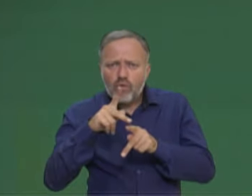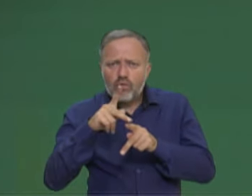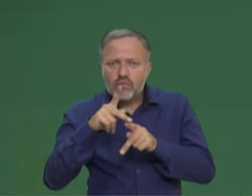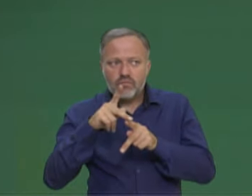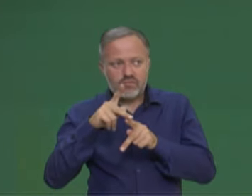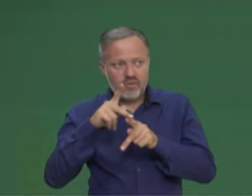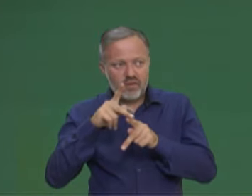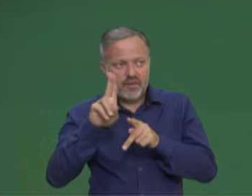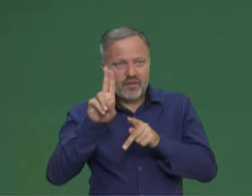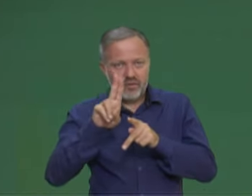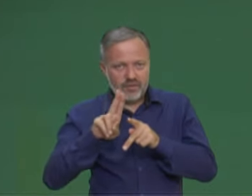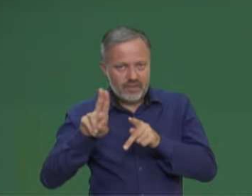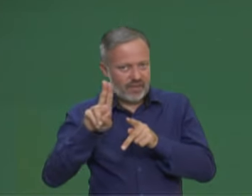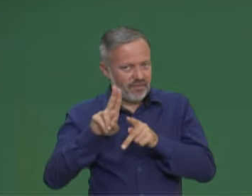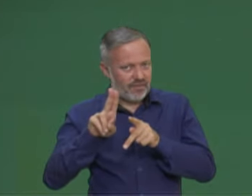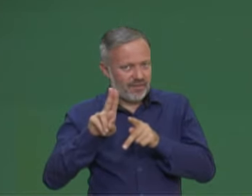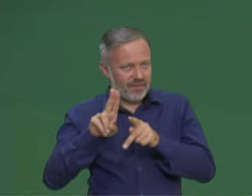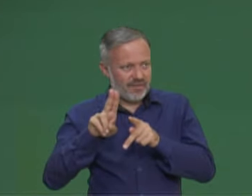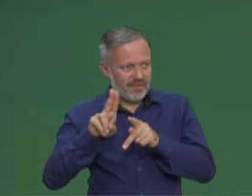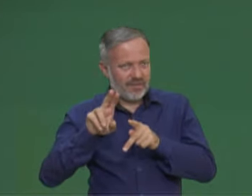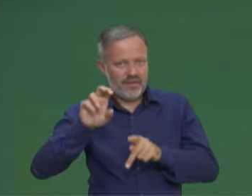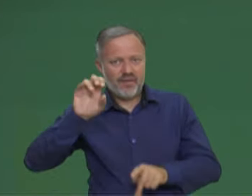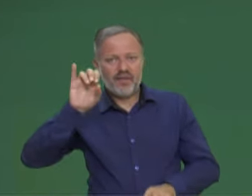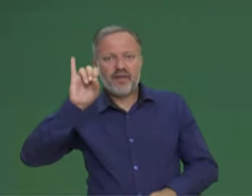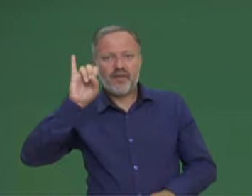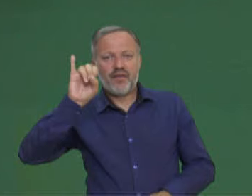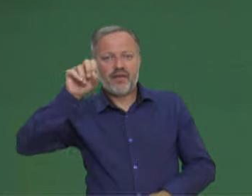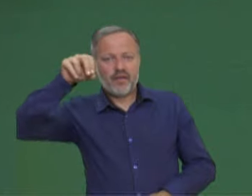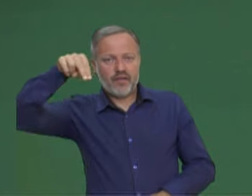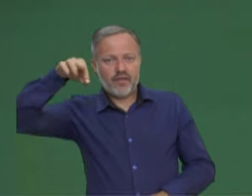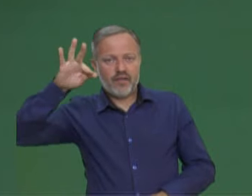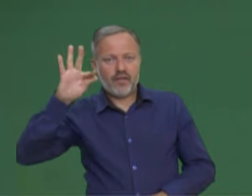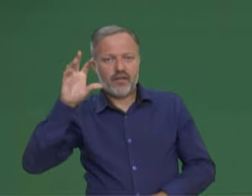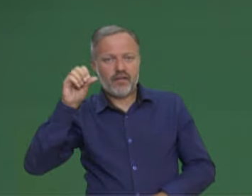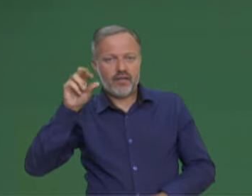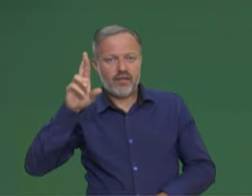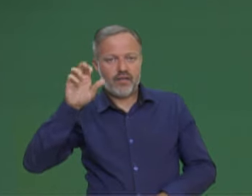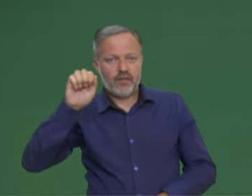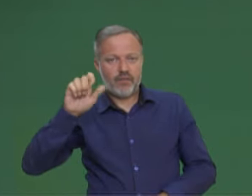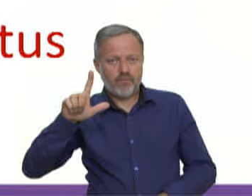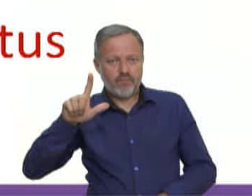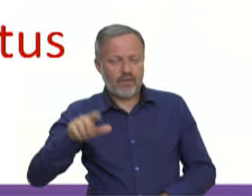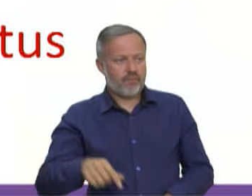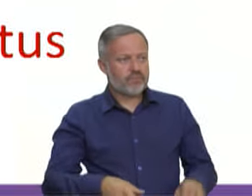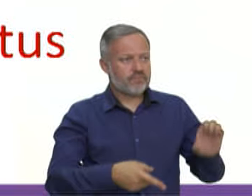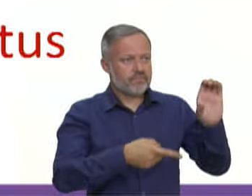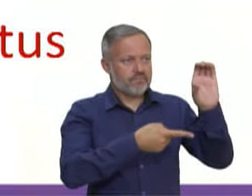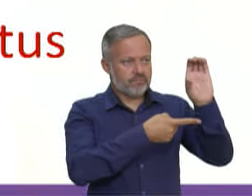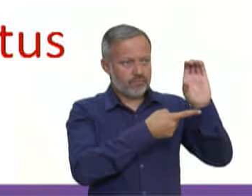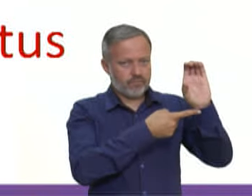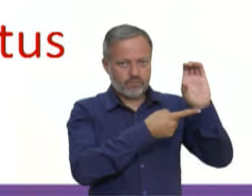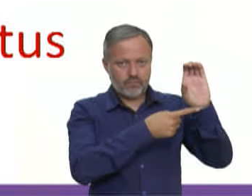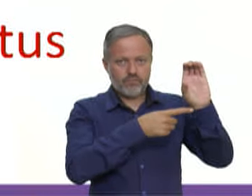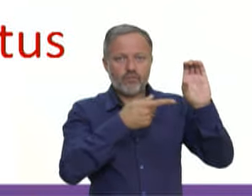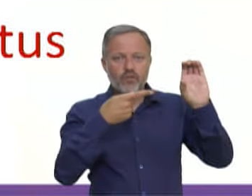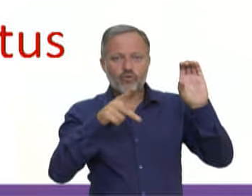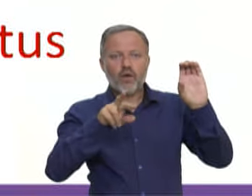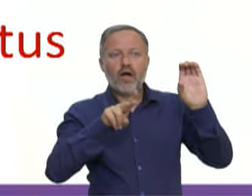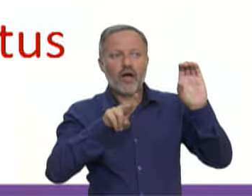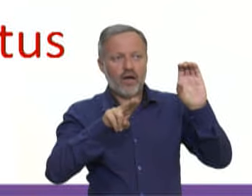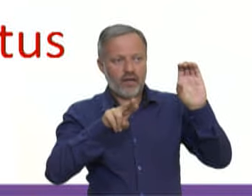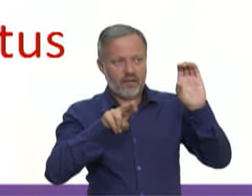tá? E isso é uma característica, um emprego de informalidade, por isso I. Letra C. Sua irmã estuda